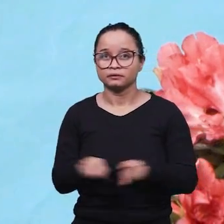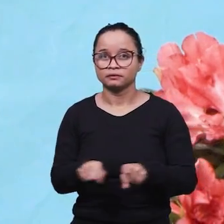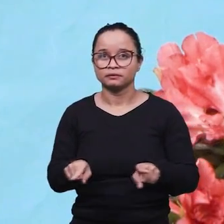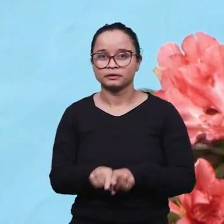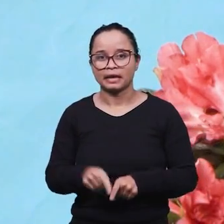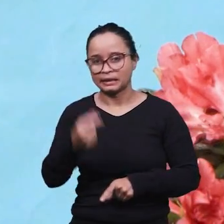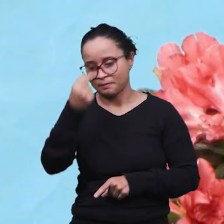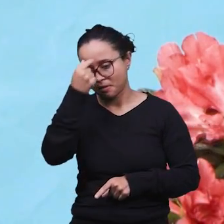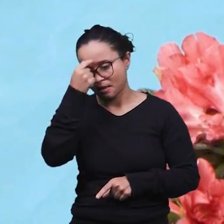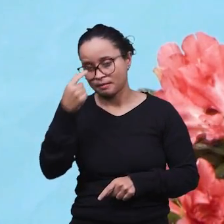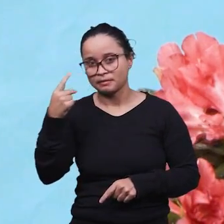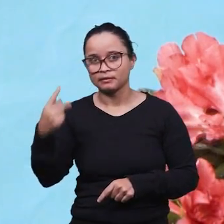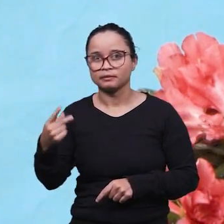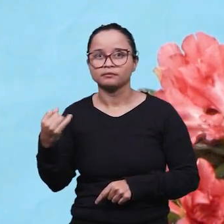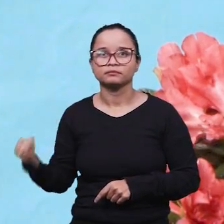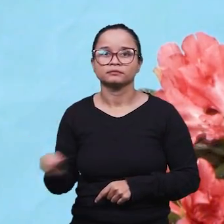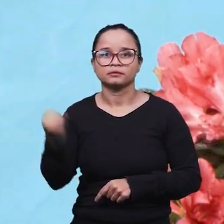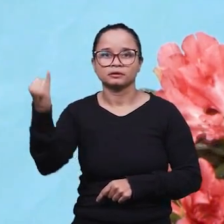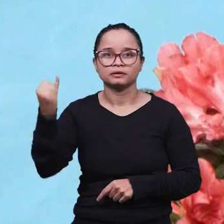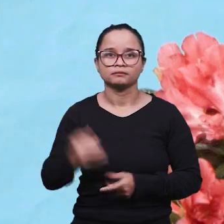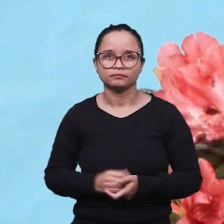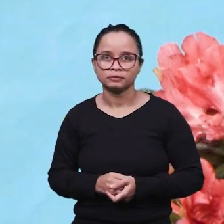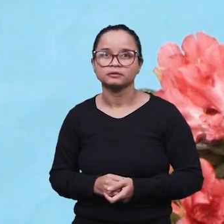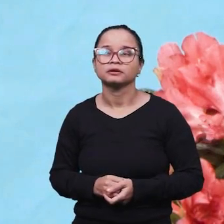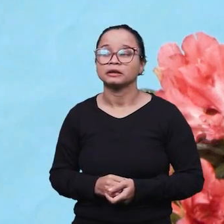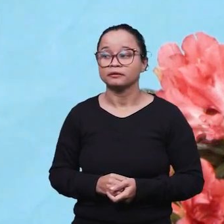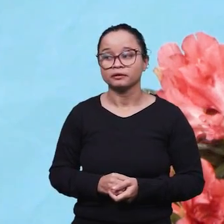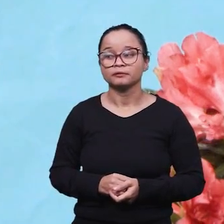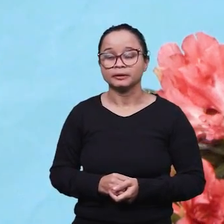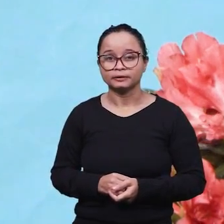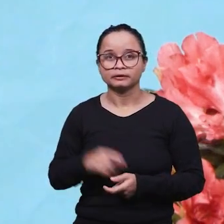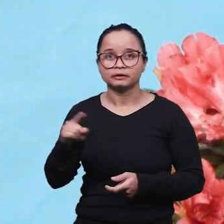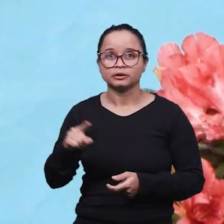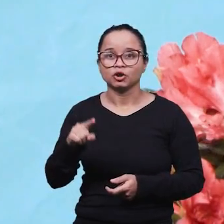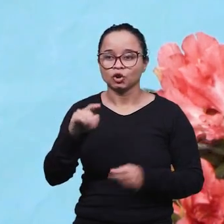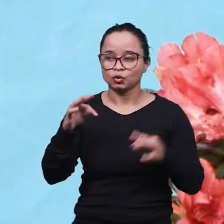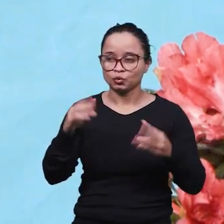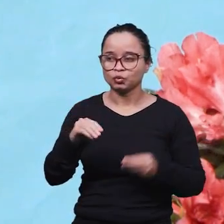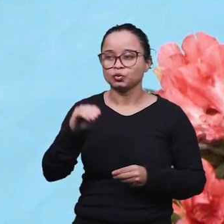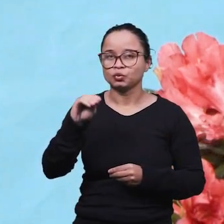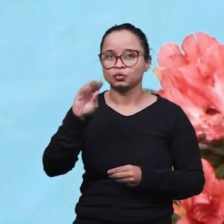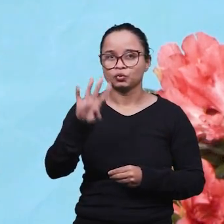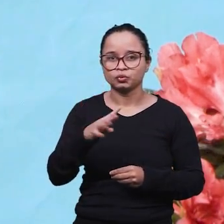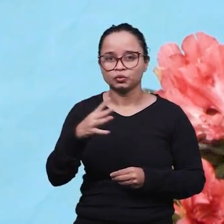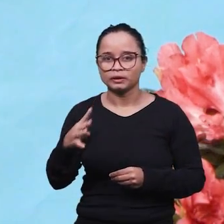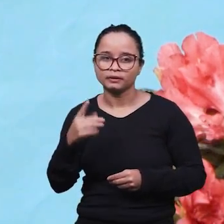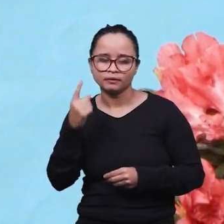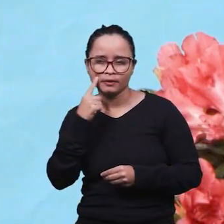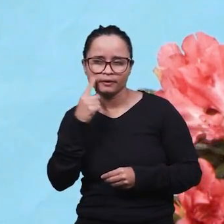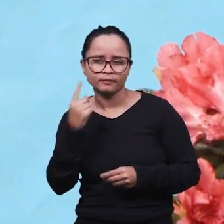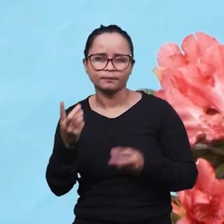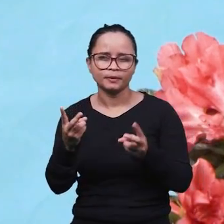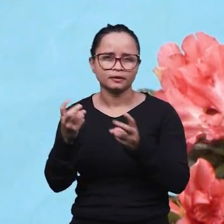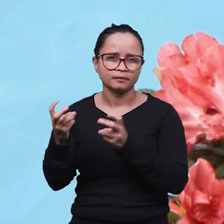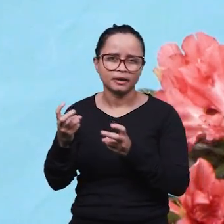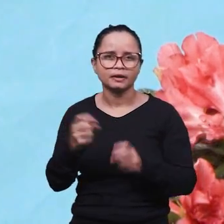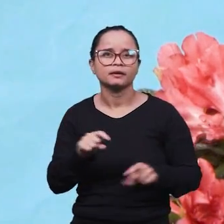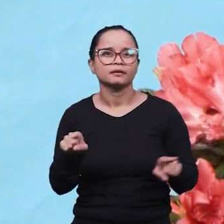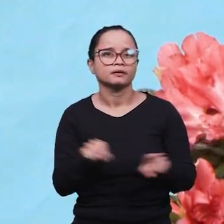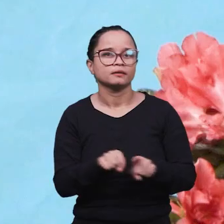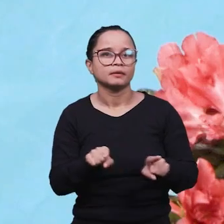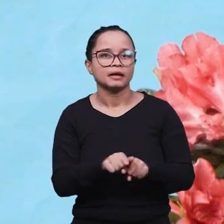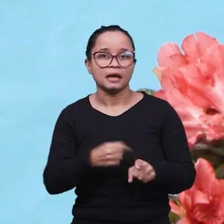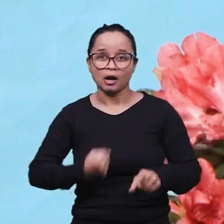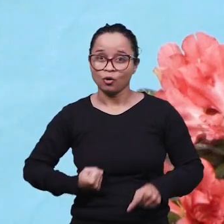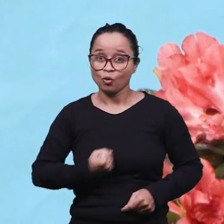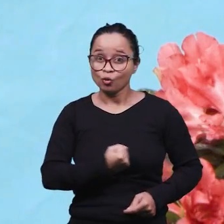a importância de se fazer aquele perfil glicêmico, porque é através dele e da ultrassom que a gente vai poder saber como é que